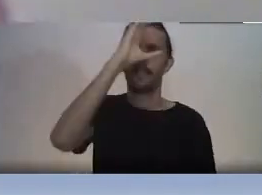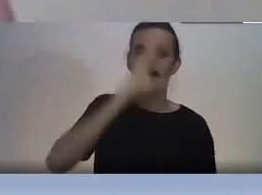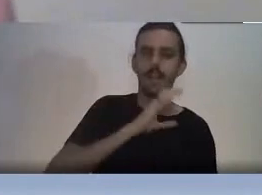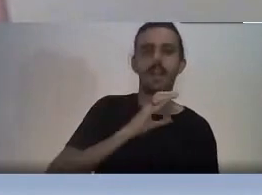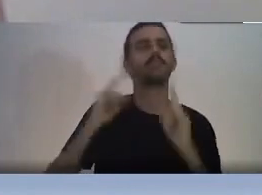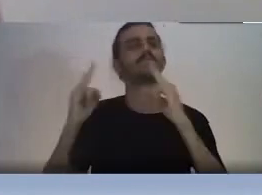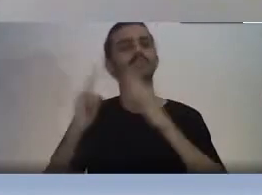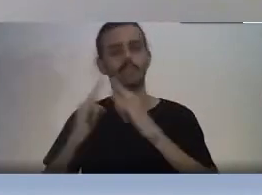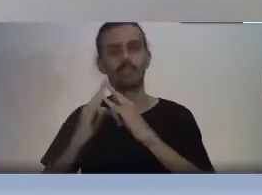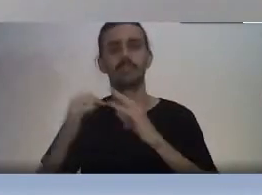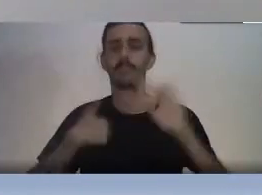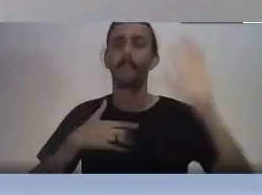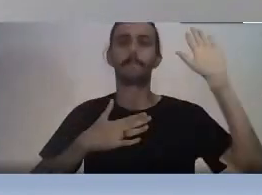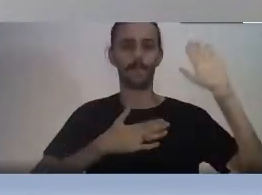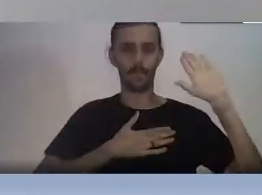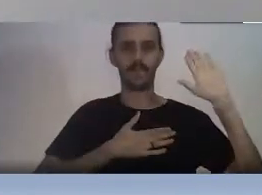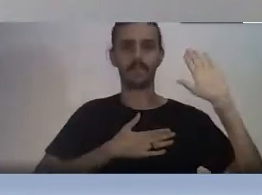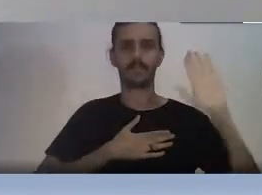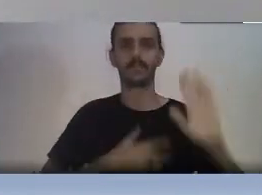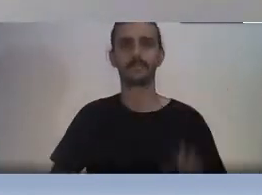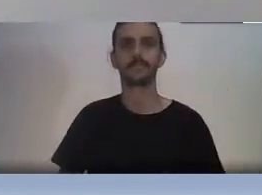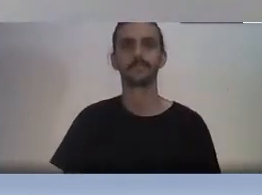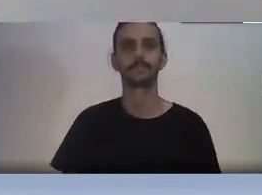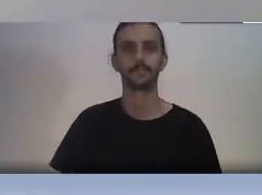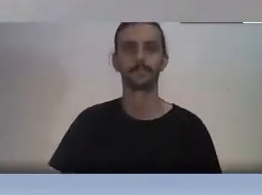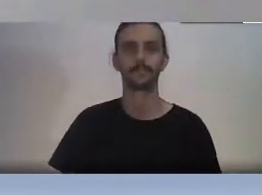Assim o prometo.